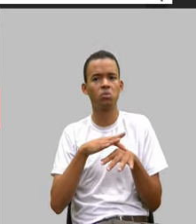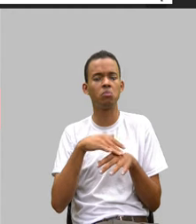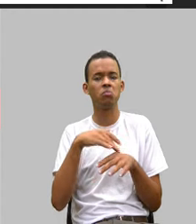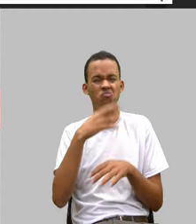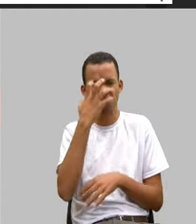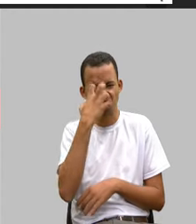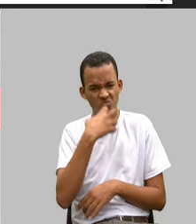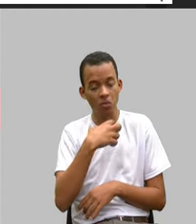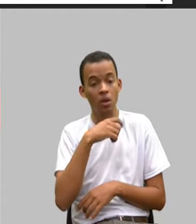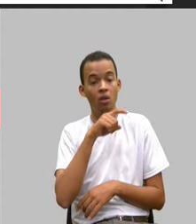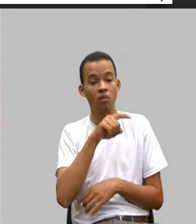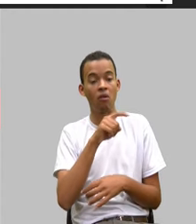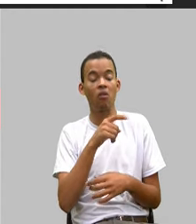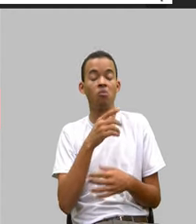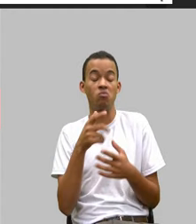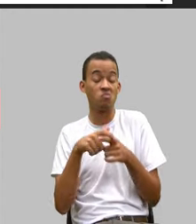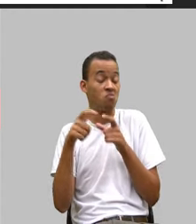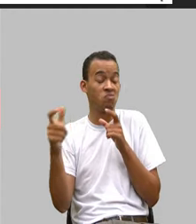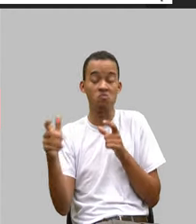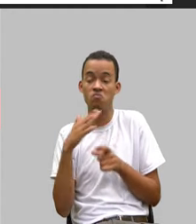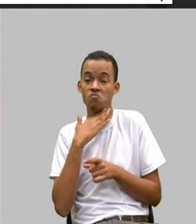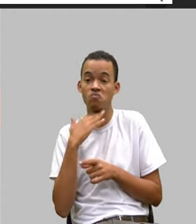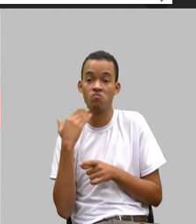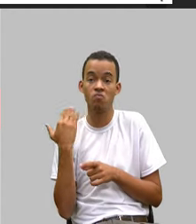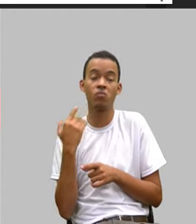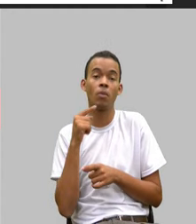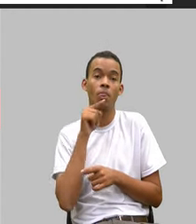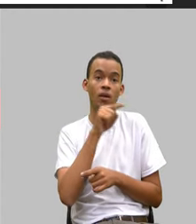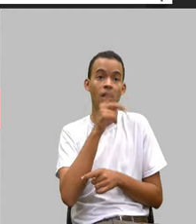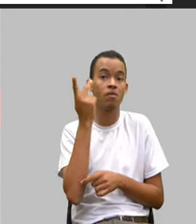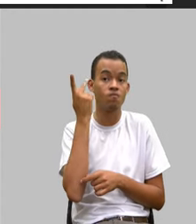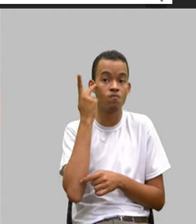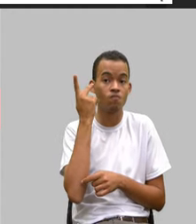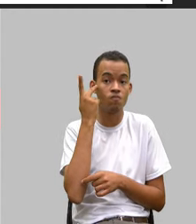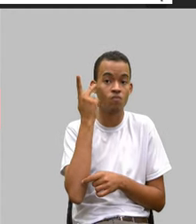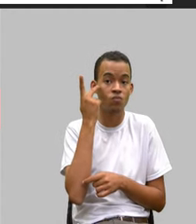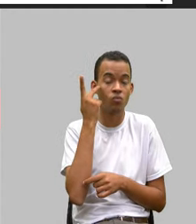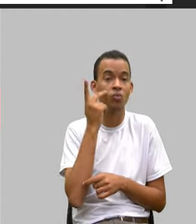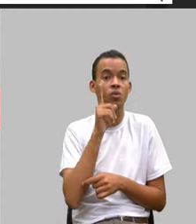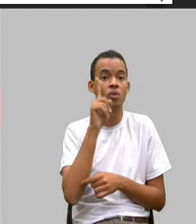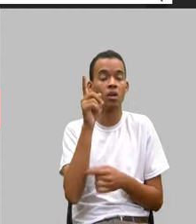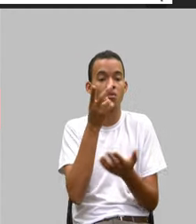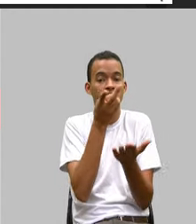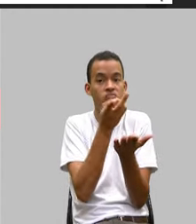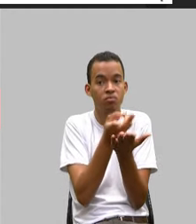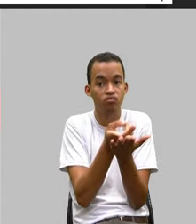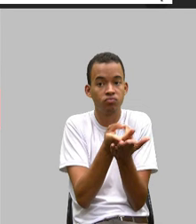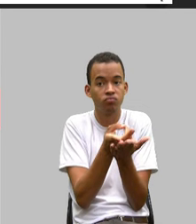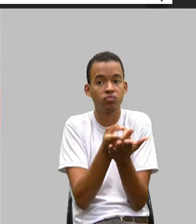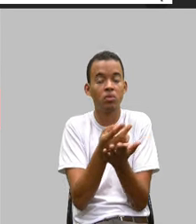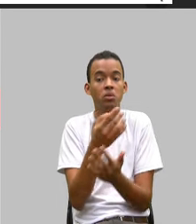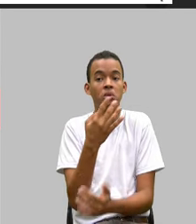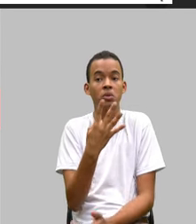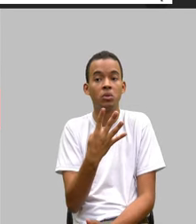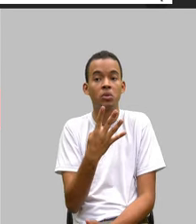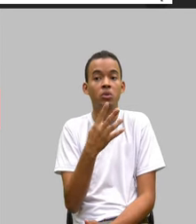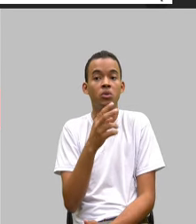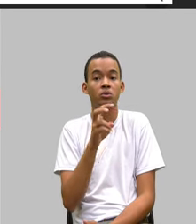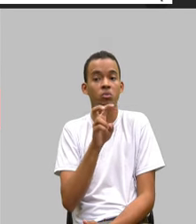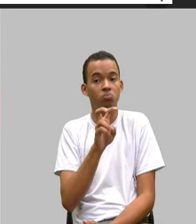em coma no hospital Santa Lídia de Ribeirão Preto 45 dias em coma num quarto